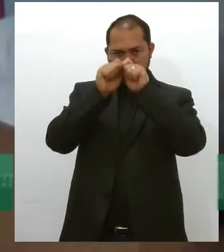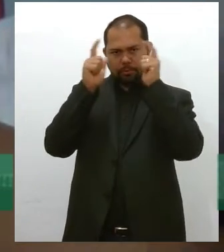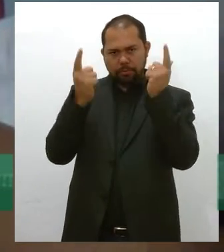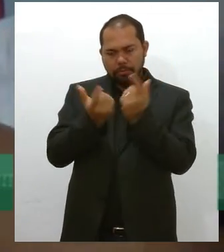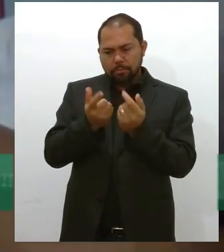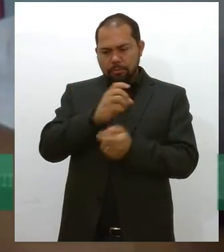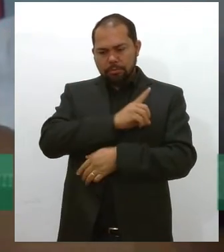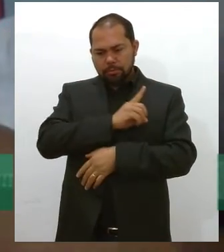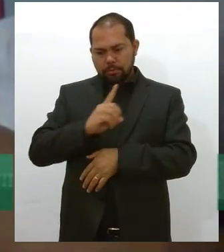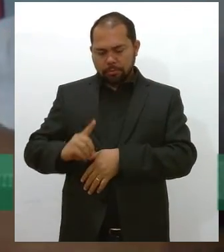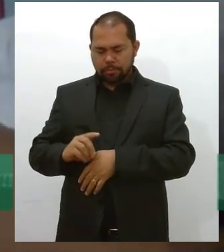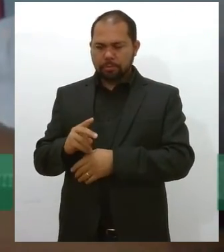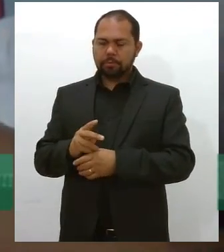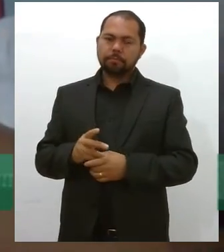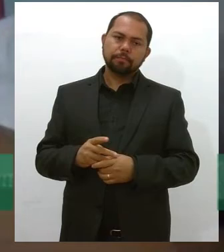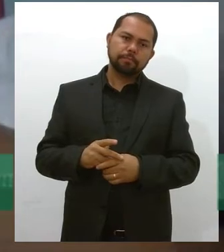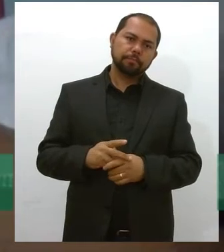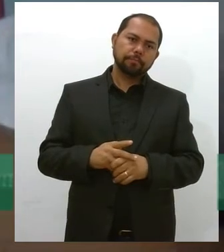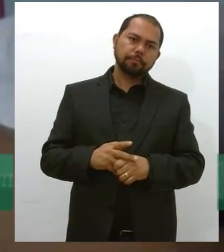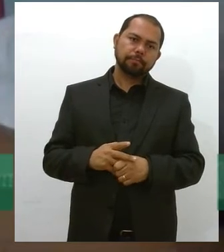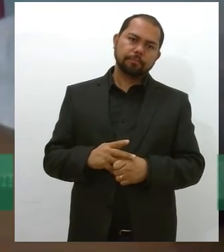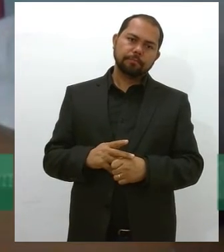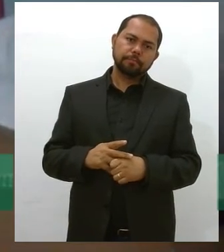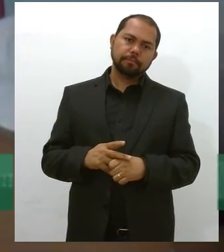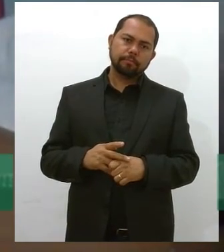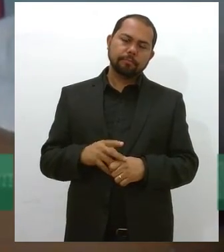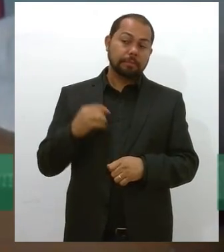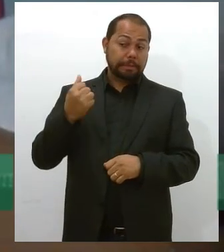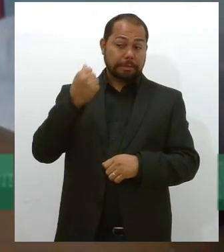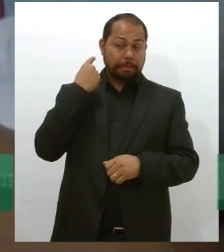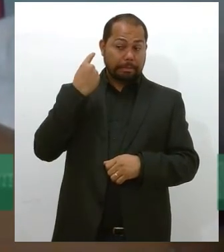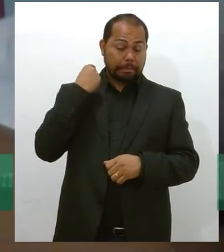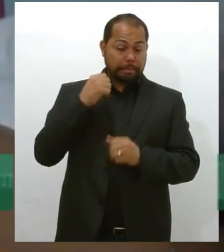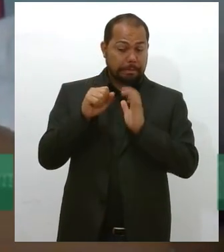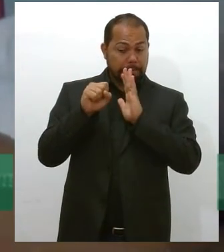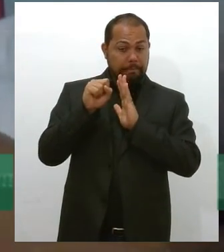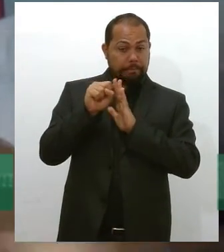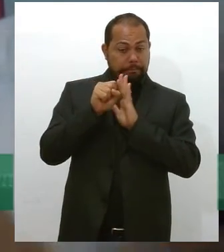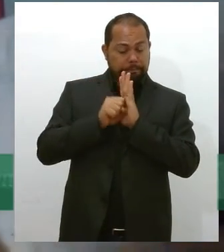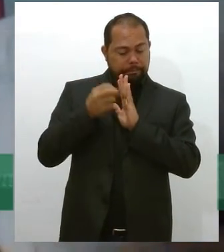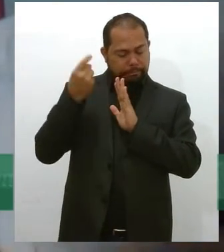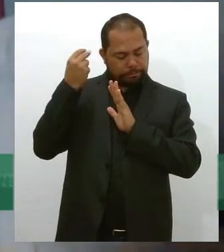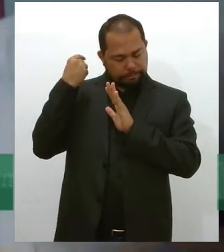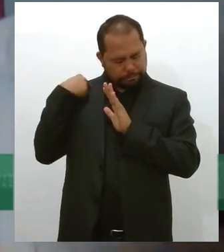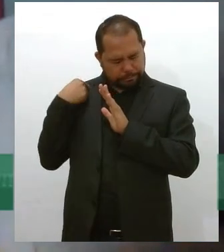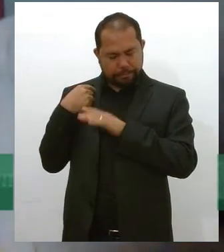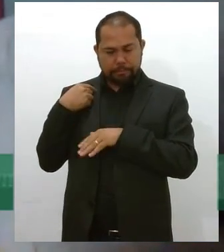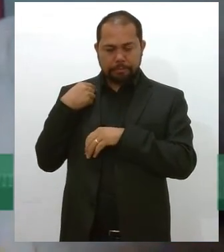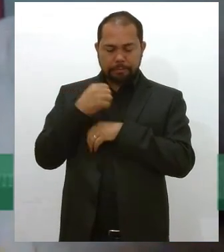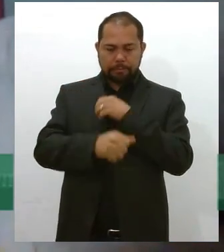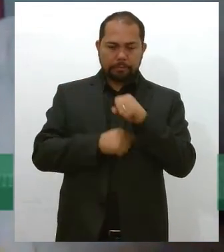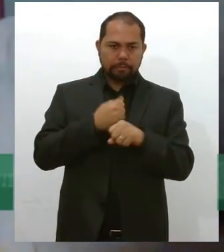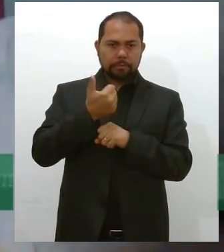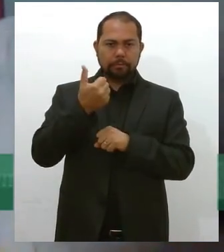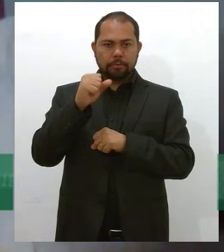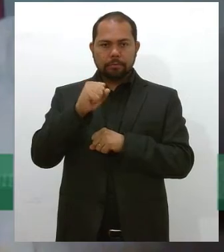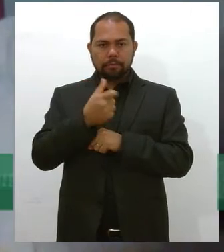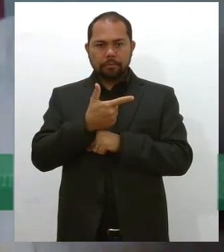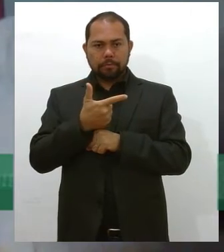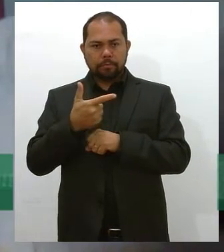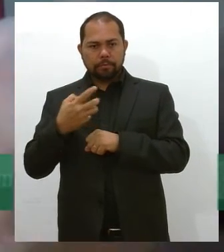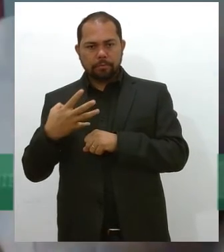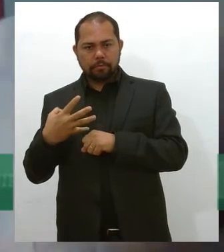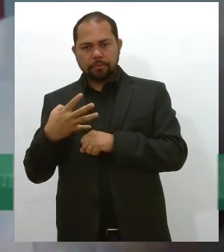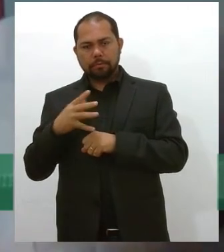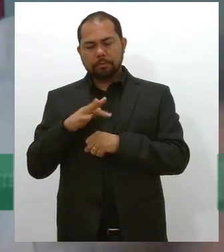Então, lá naquele 1824, 1825, né, as coisas ainda estavam sendo elaboradas, de uma certa